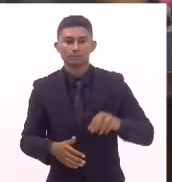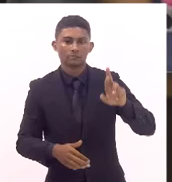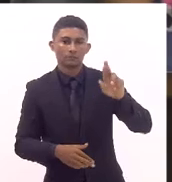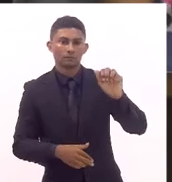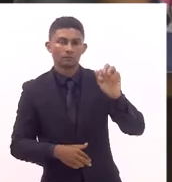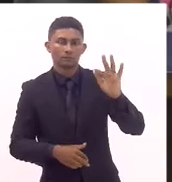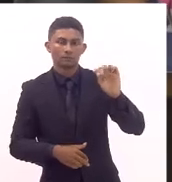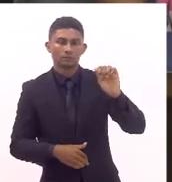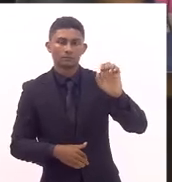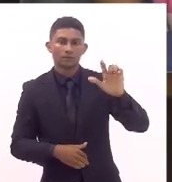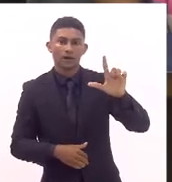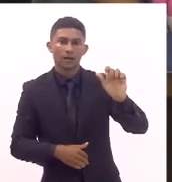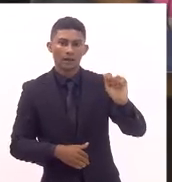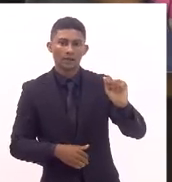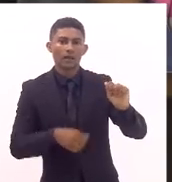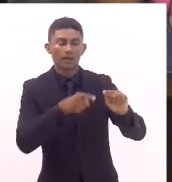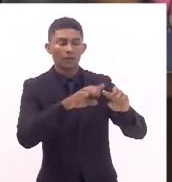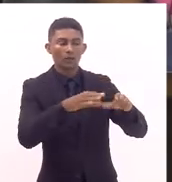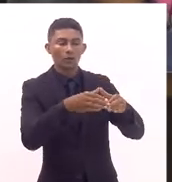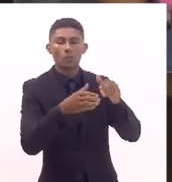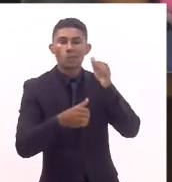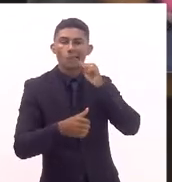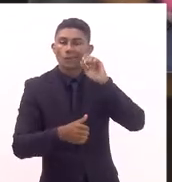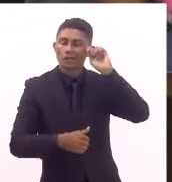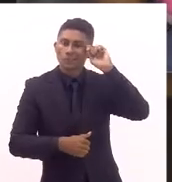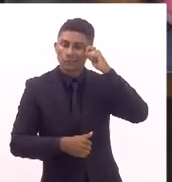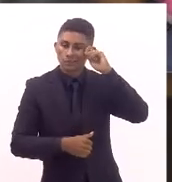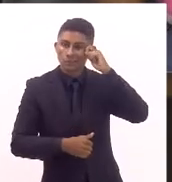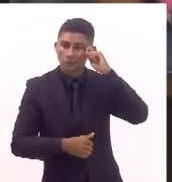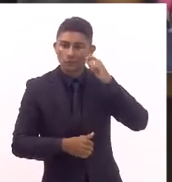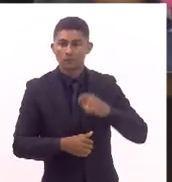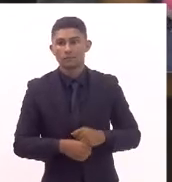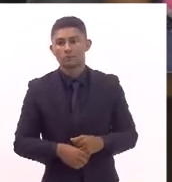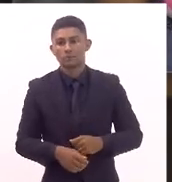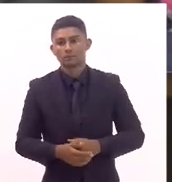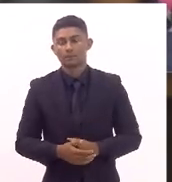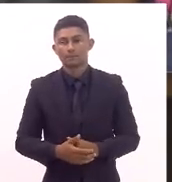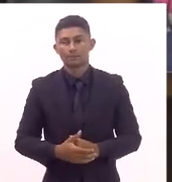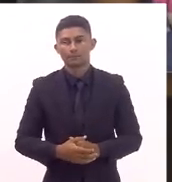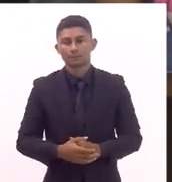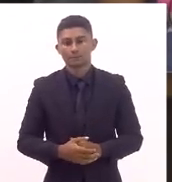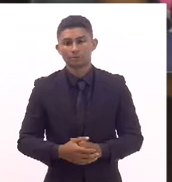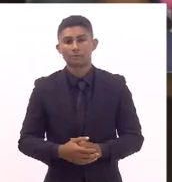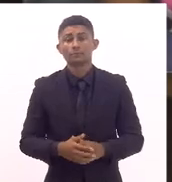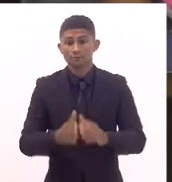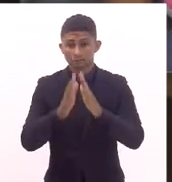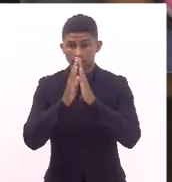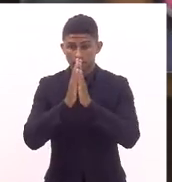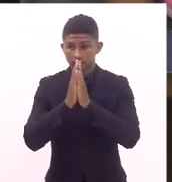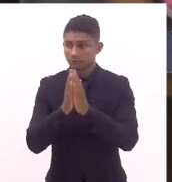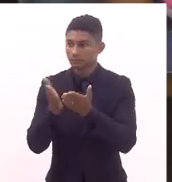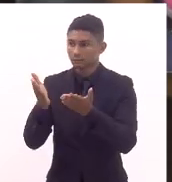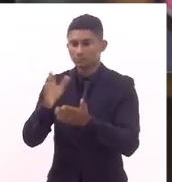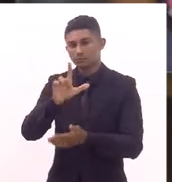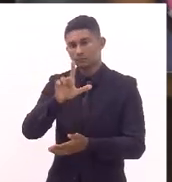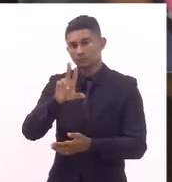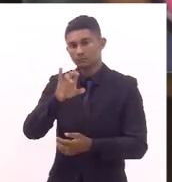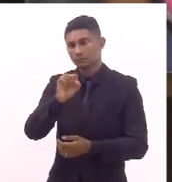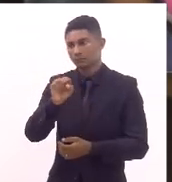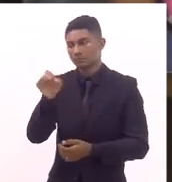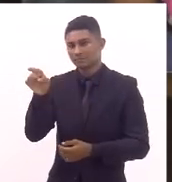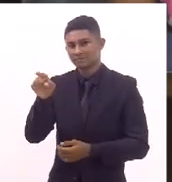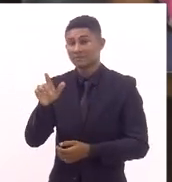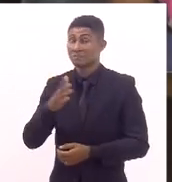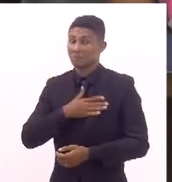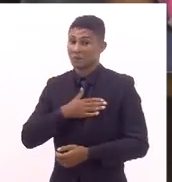Rafaela alberga área do coletivo de mulheres negras decida por favor Luiz Alfredo Salomão